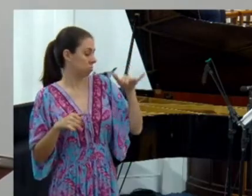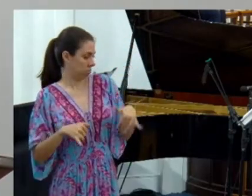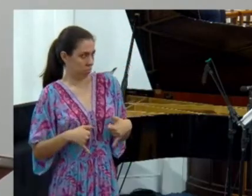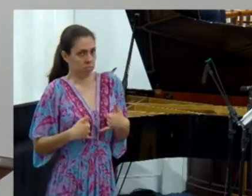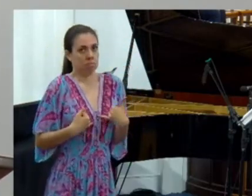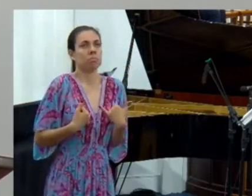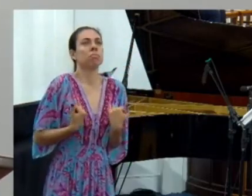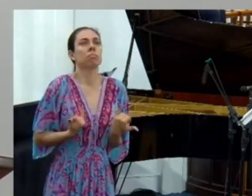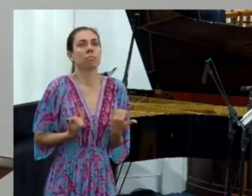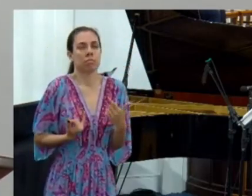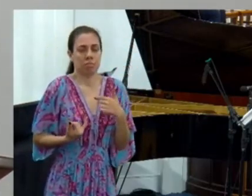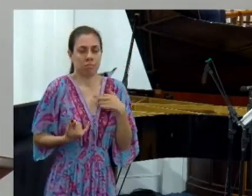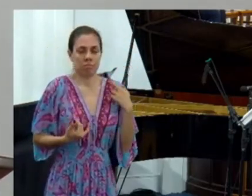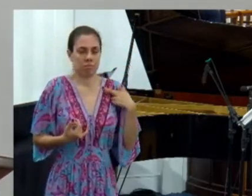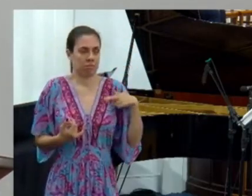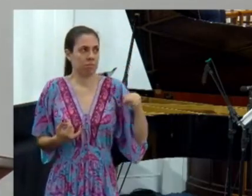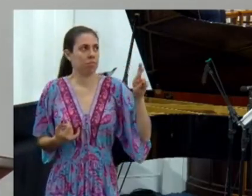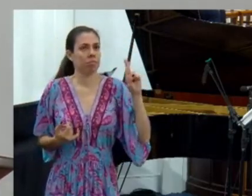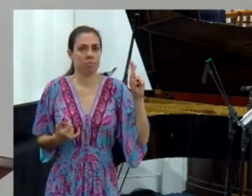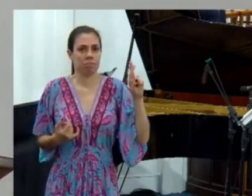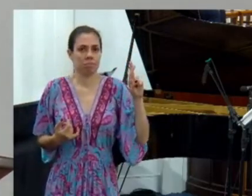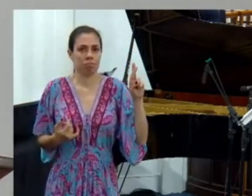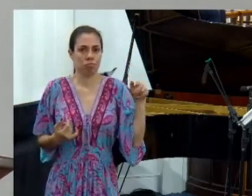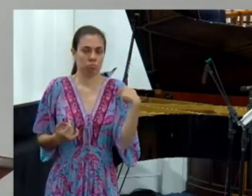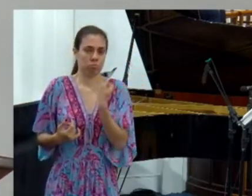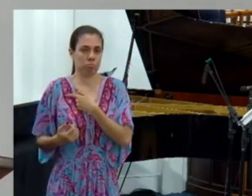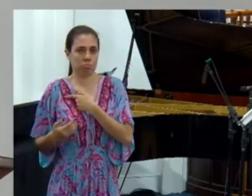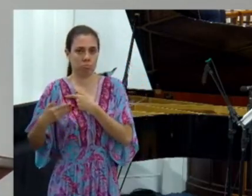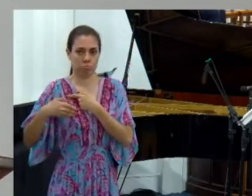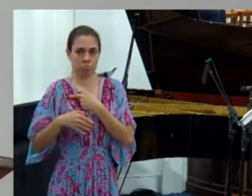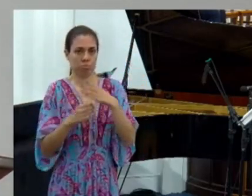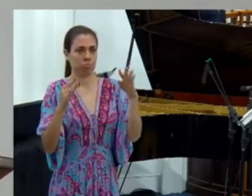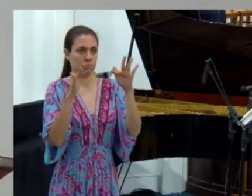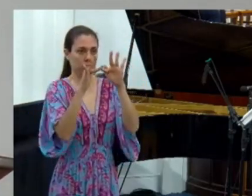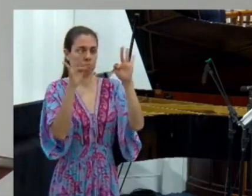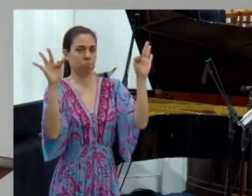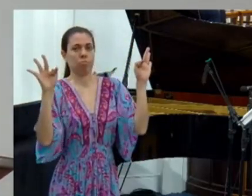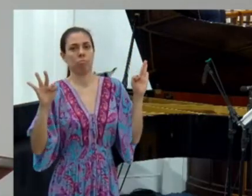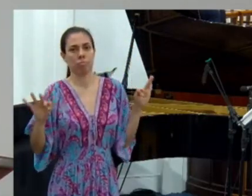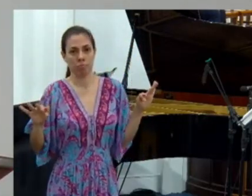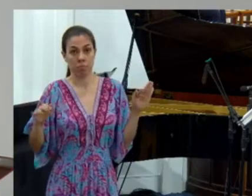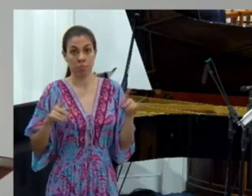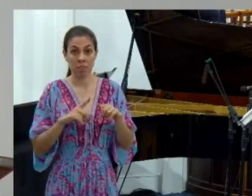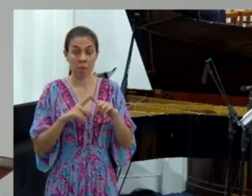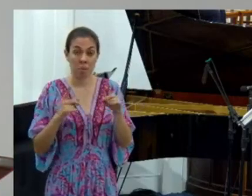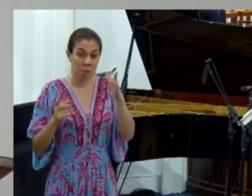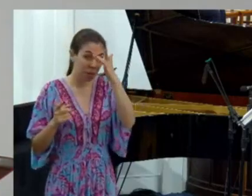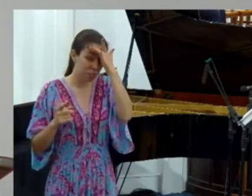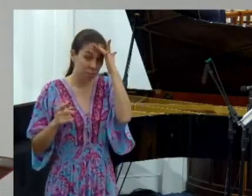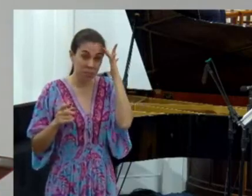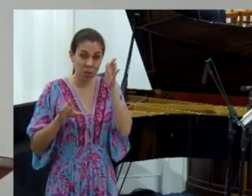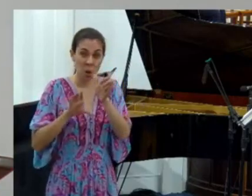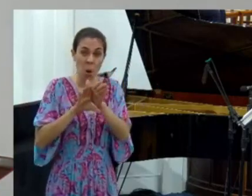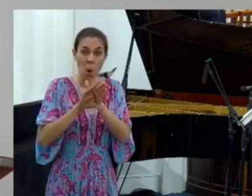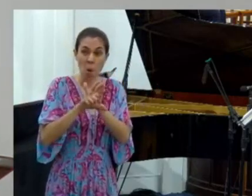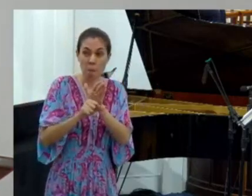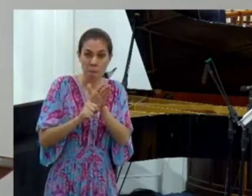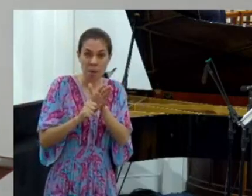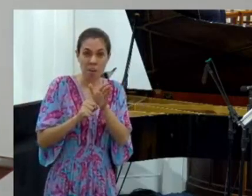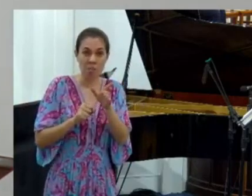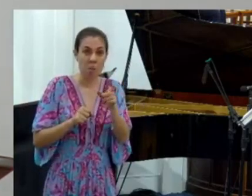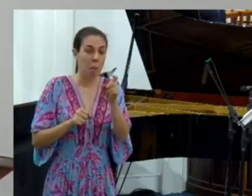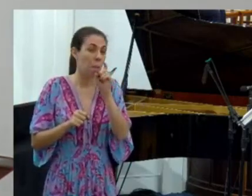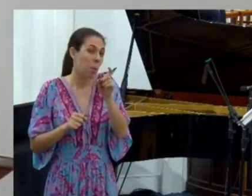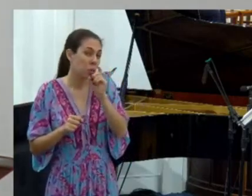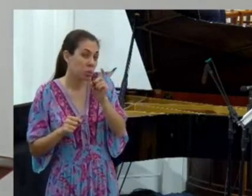aqui. Mas quem fazia isso eram pessoas que roubavam, pessoas que matavam, que davam falso testemunho,